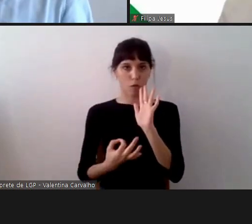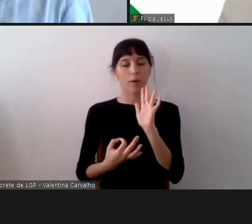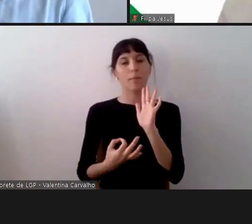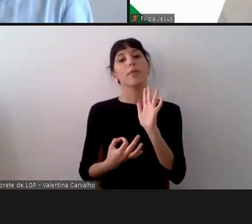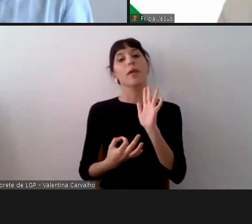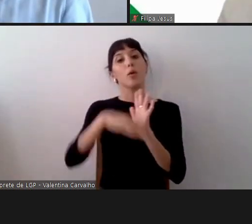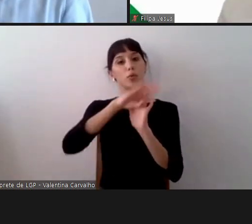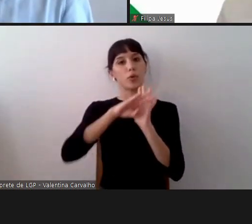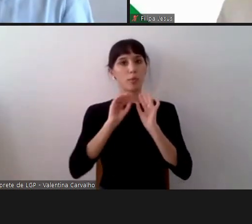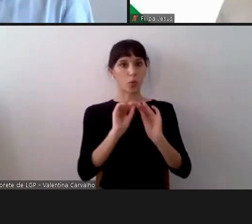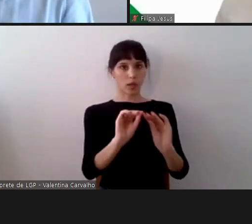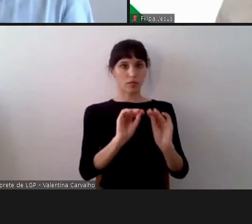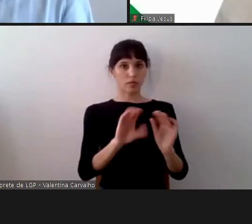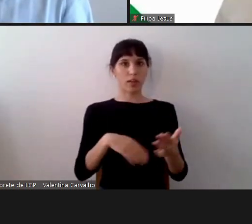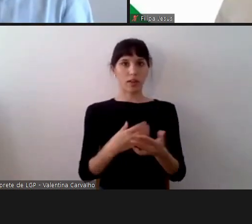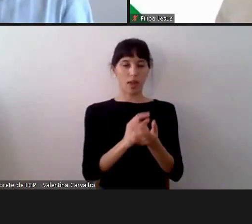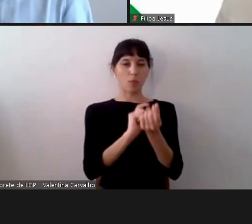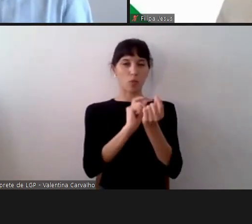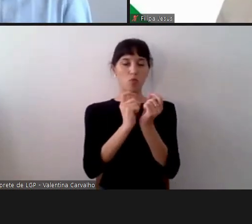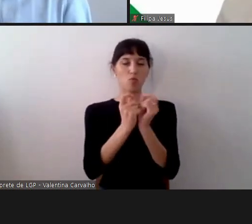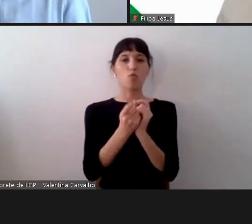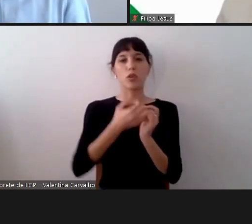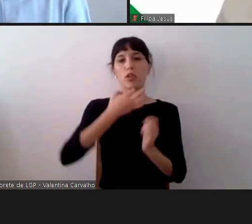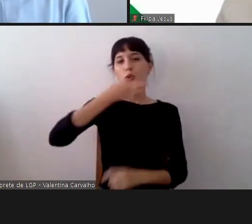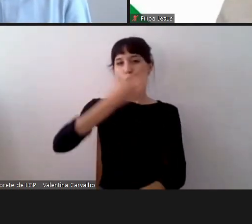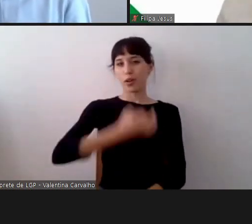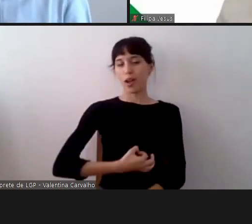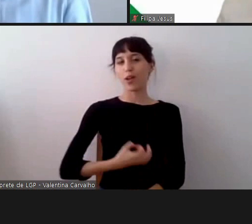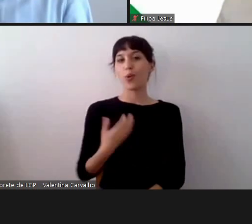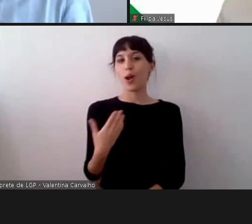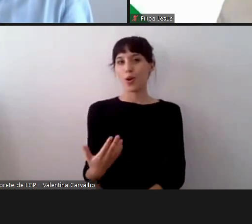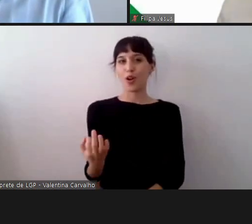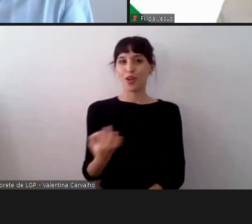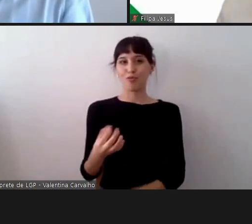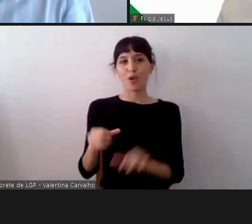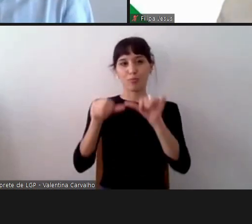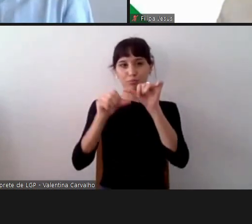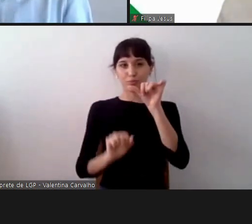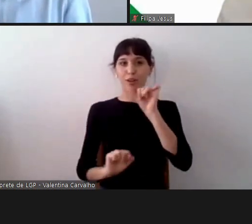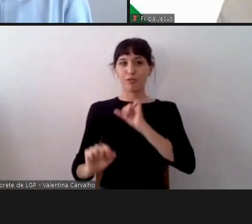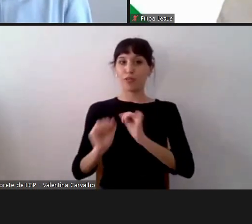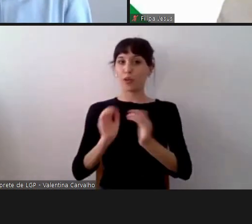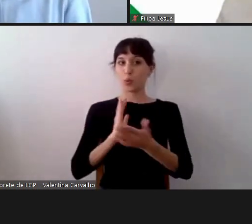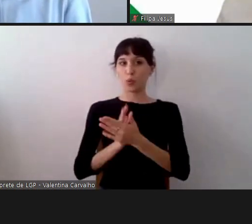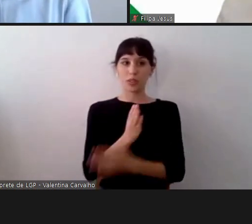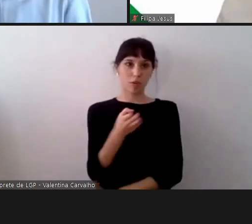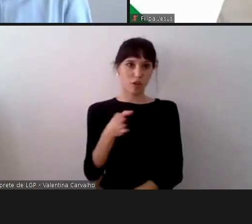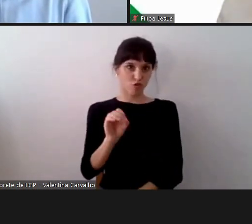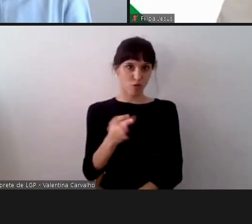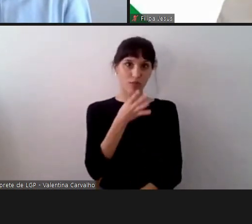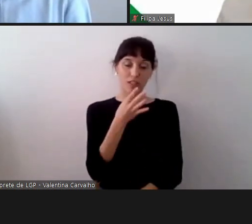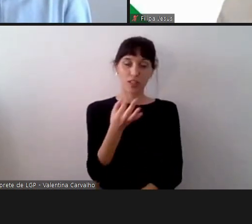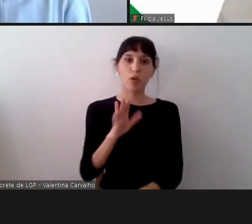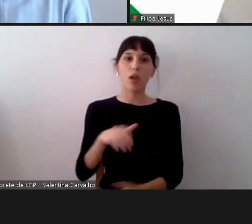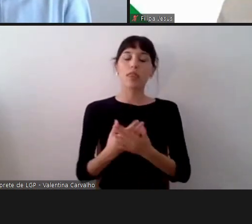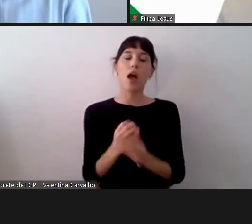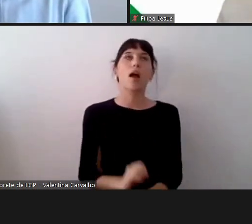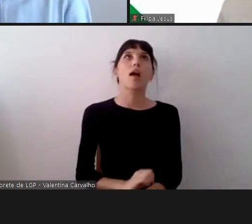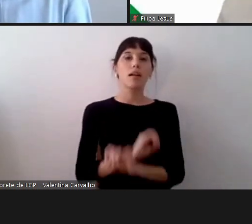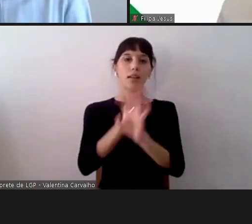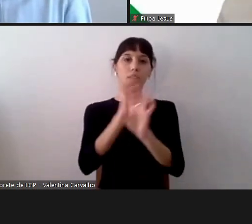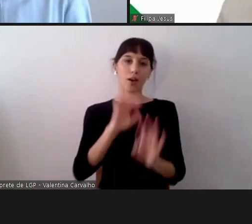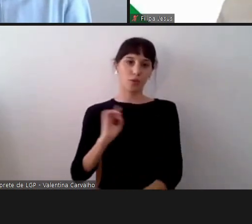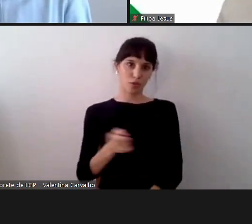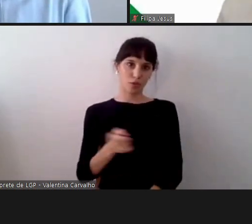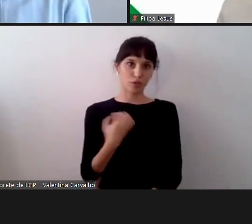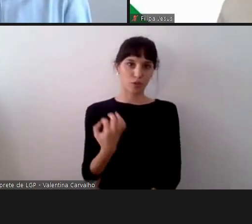Qualifica, e creio que estas últimas palavras do João foram muito esclarecedoras. Nós